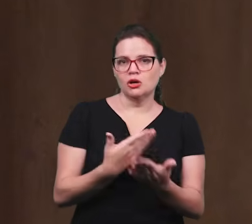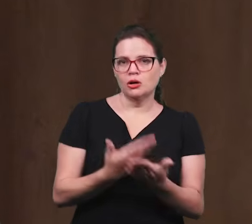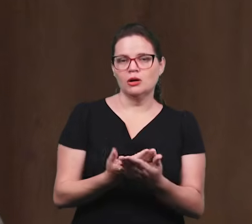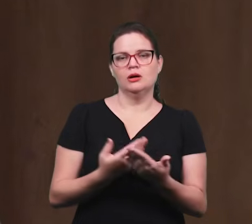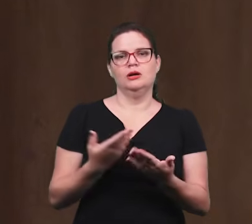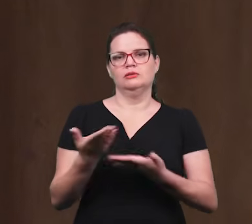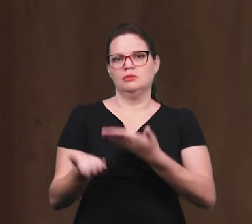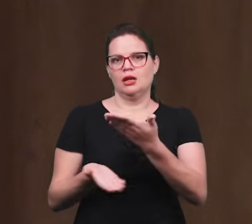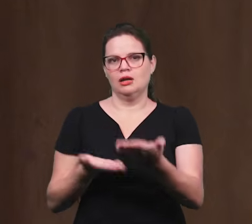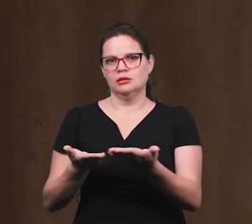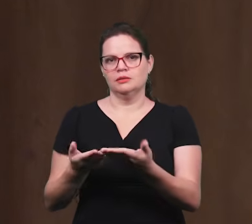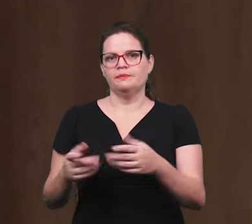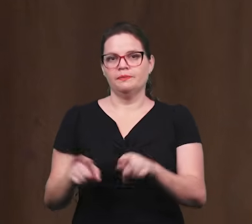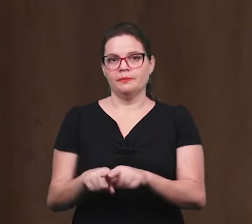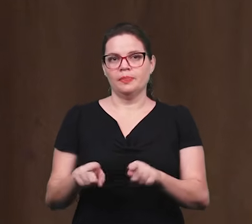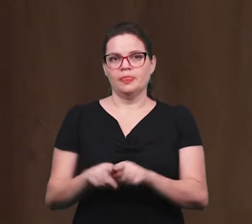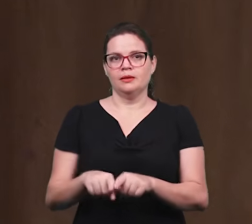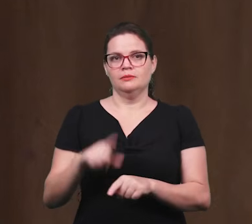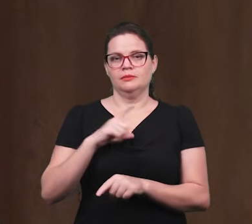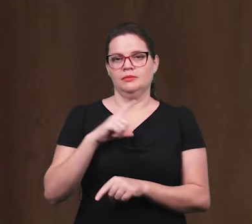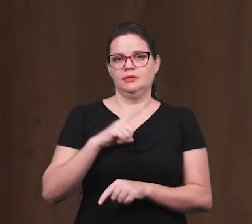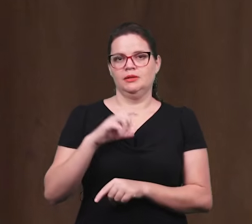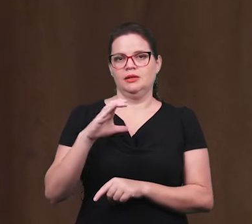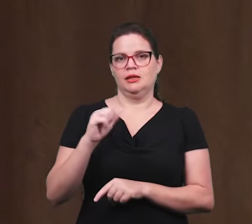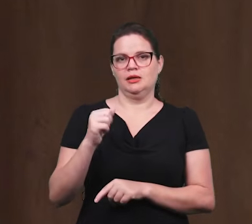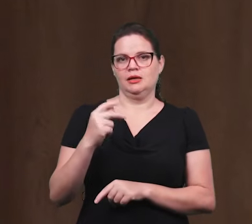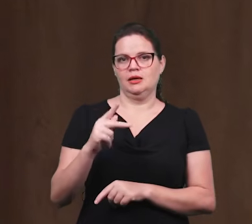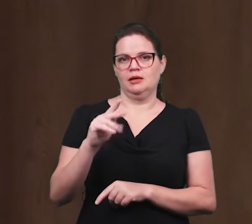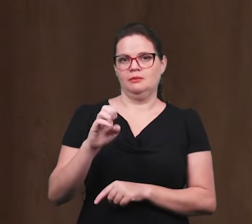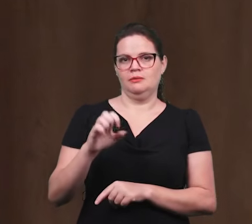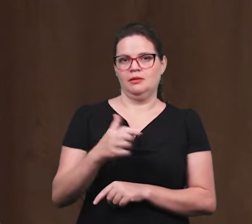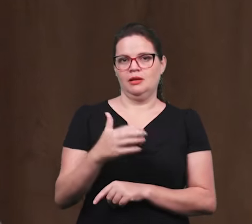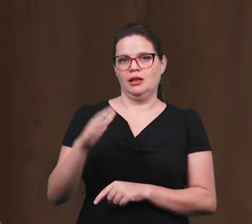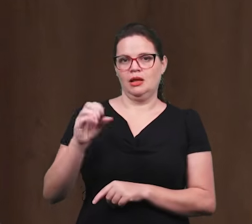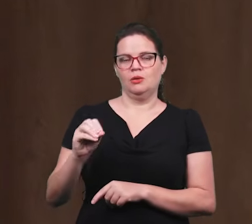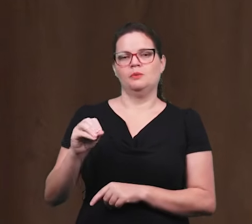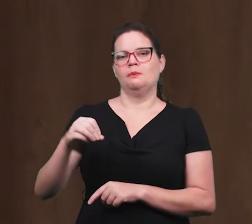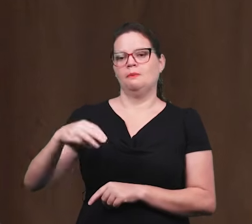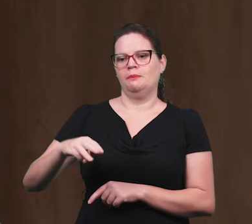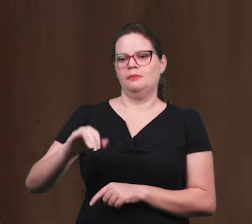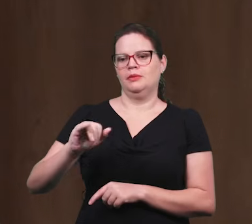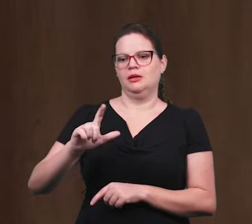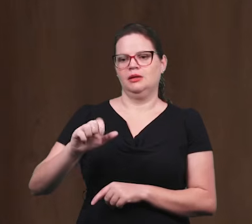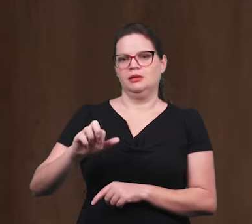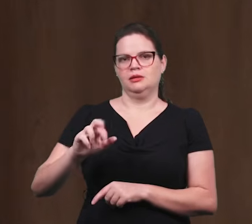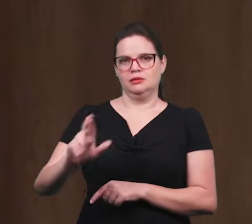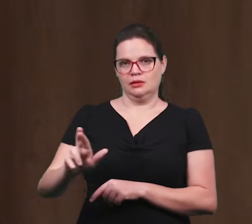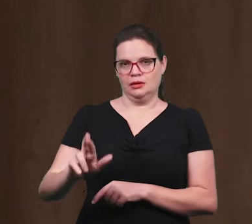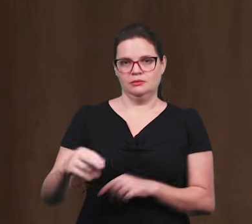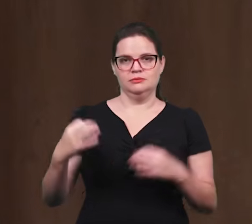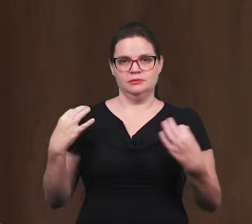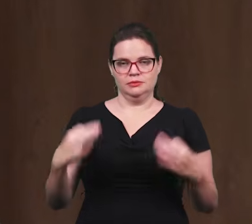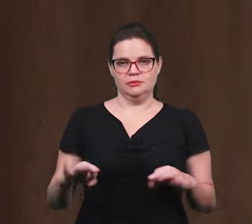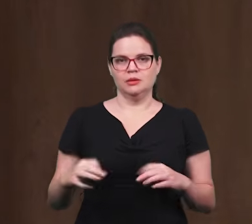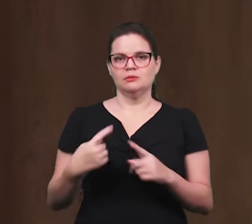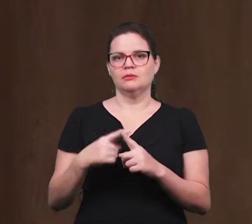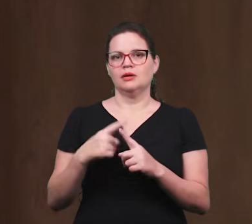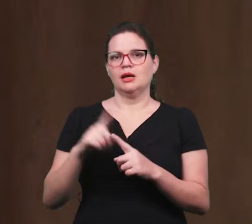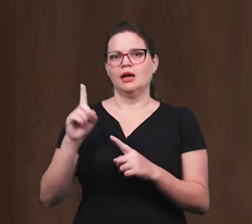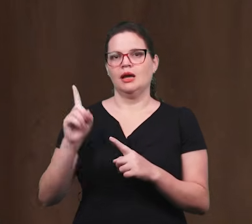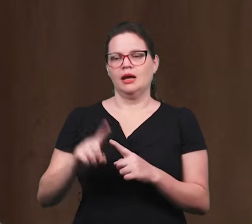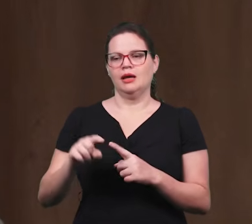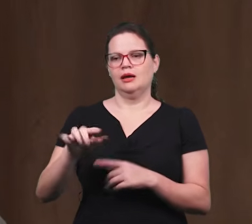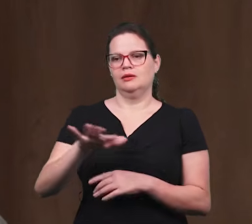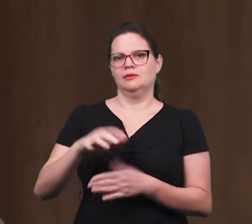e existe a capelania militar, que tem como objetivo prestar assistência religiosa